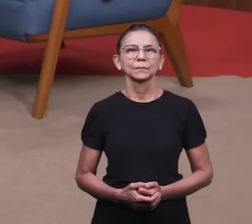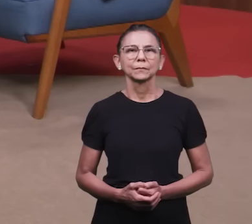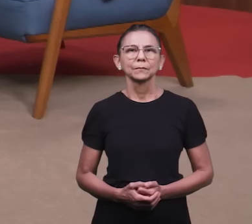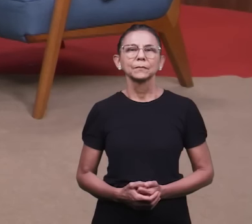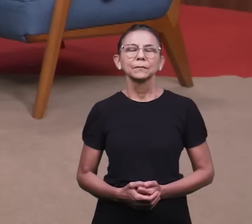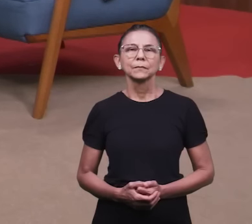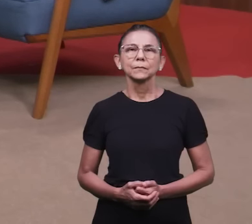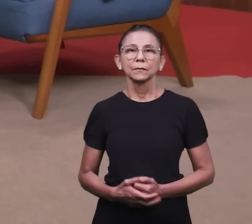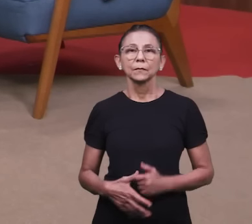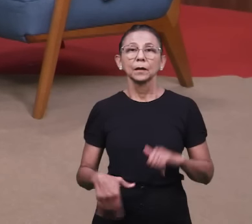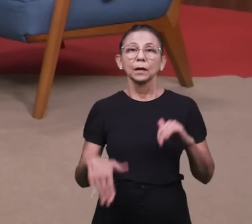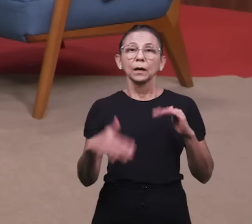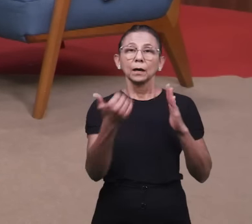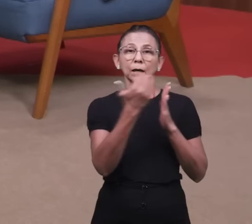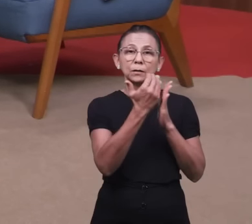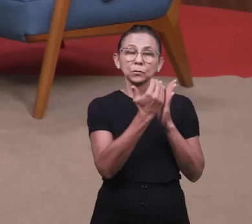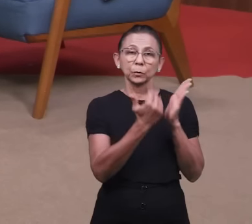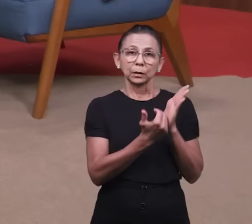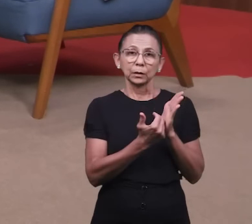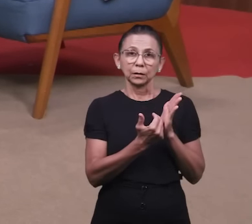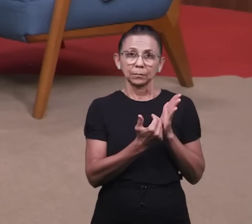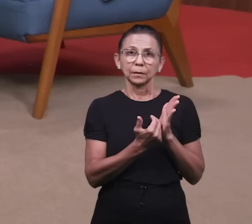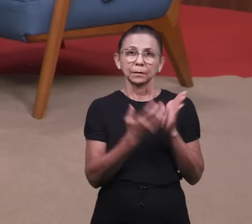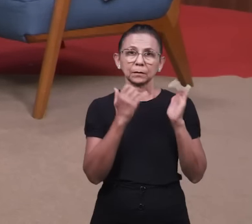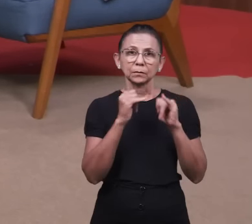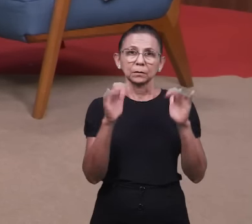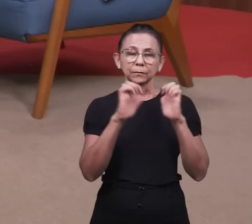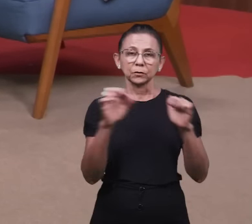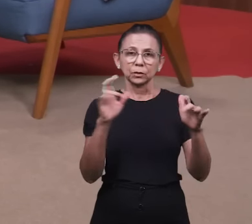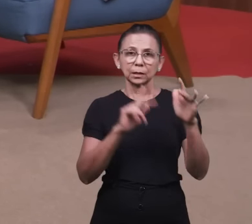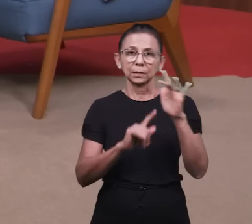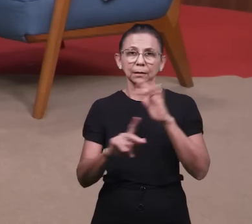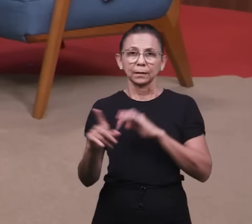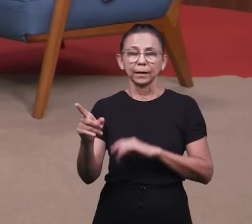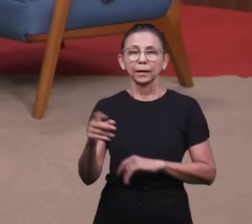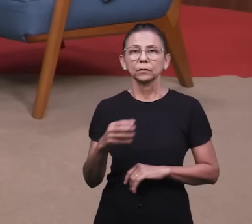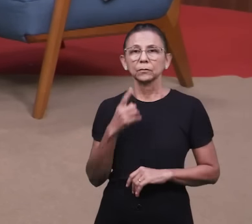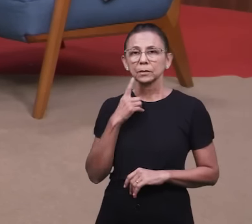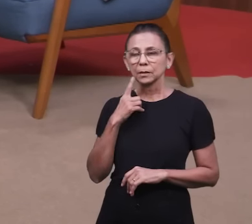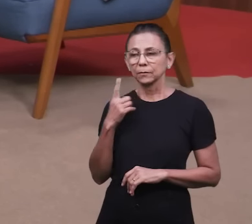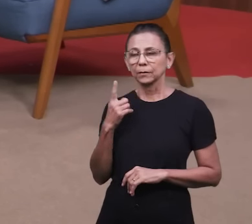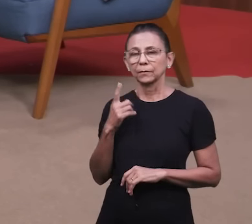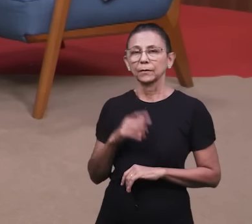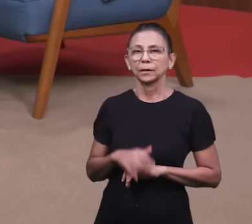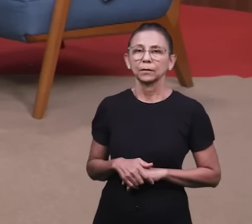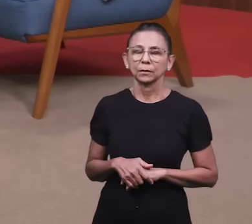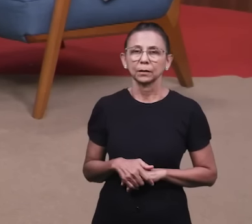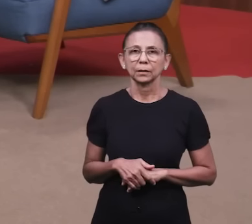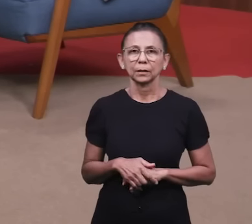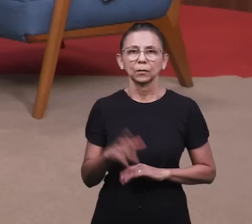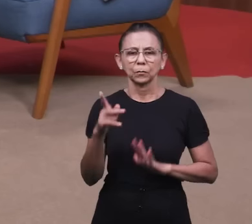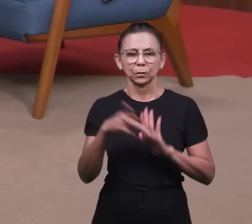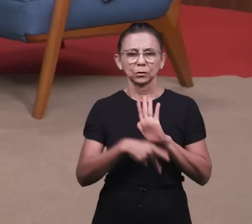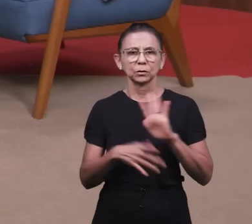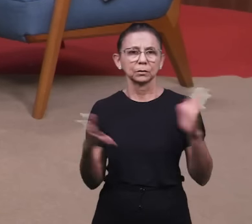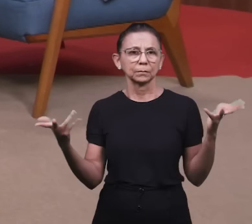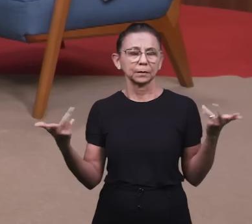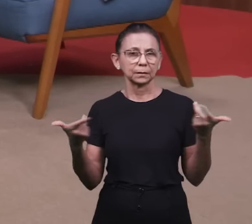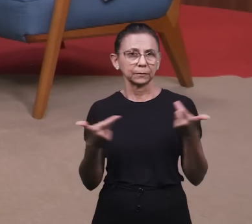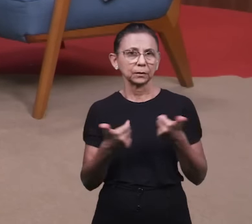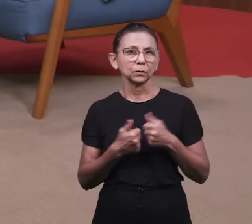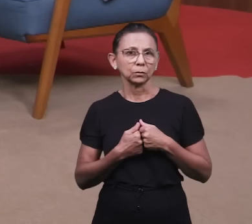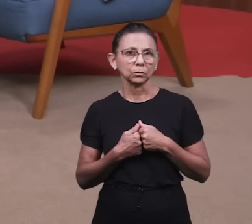em todas as edições desse programa aqui no finalzinho a gente sempre fala daquele projeto que é maravilhoso que